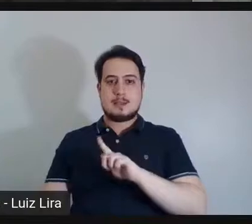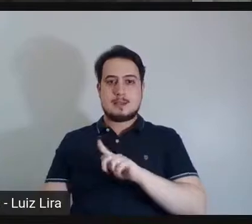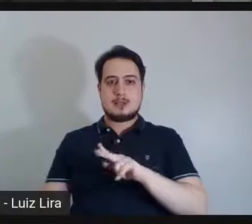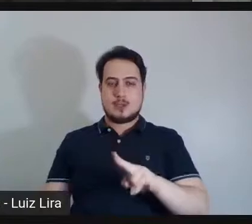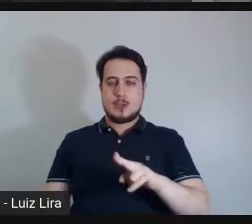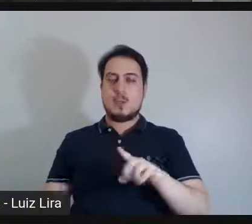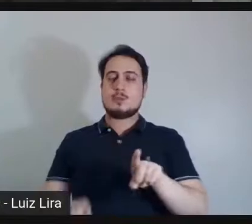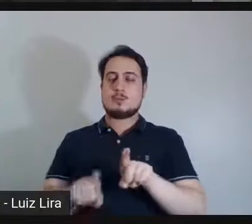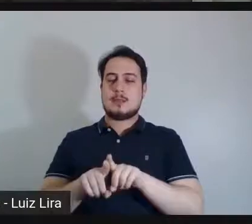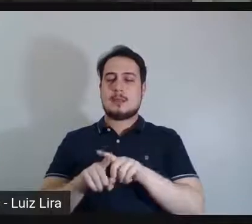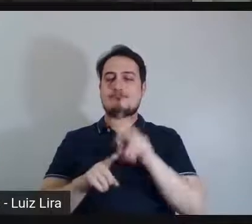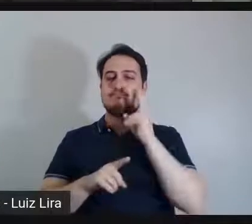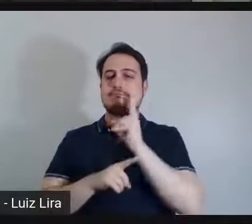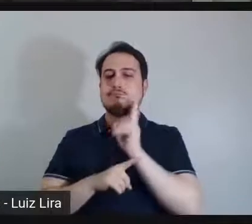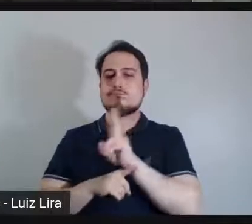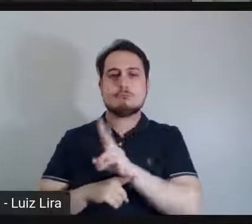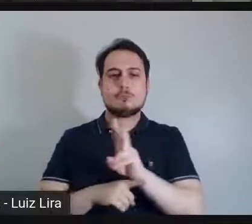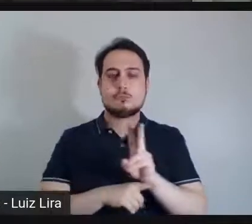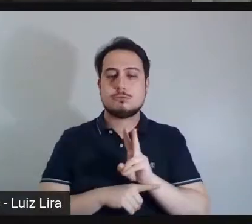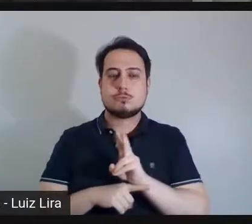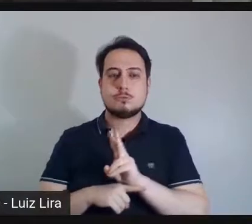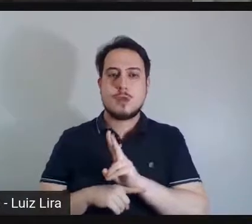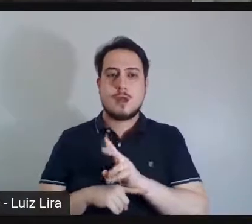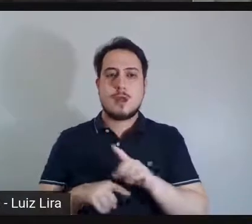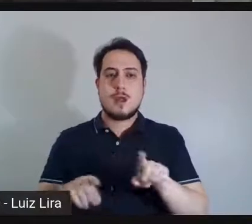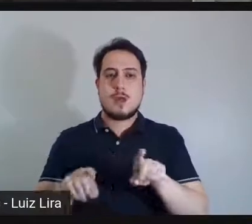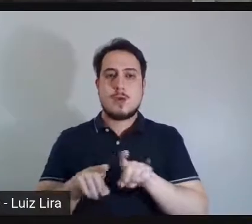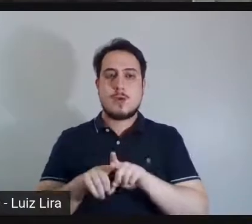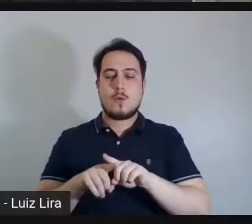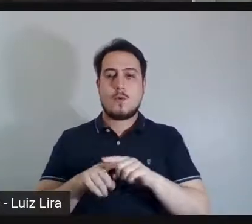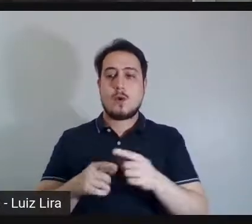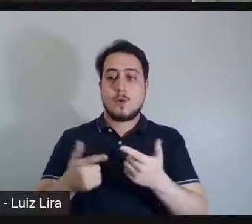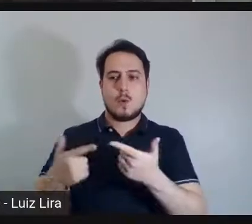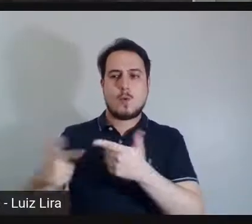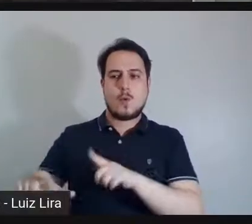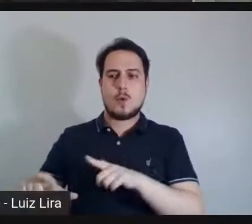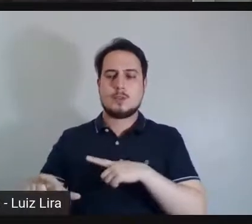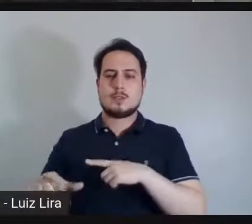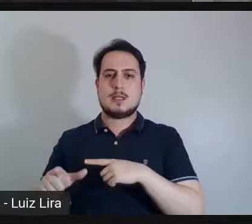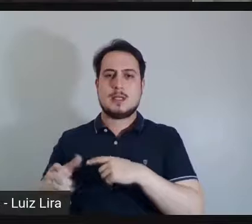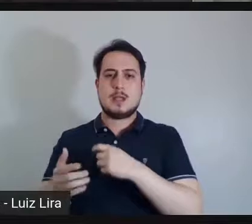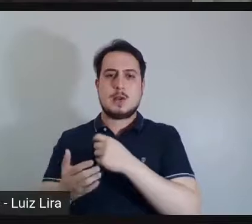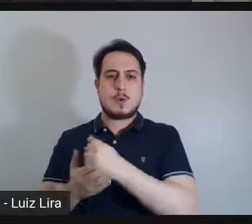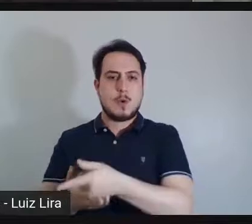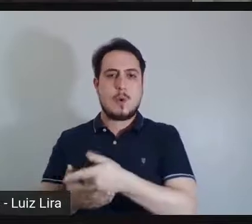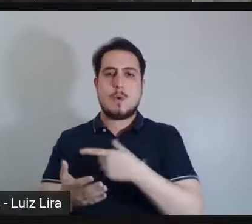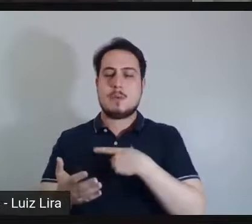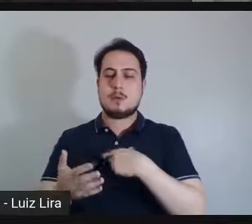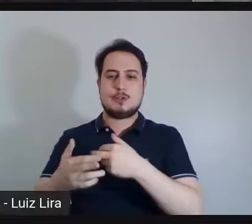das aquisições e na repressão às aquisições com desvio, né,